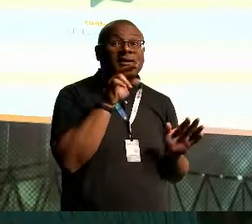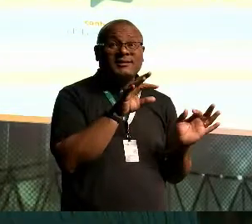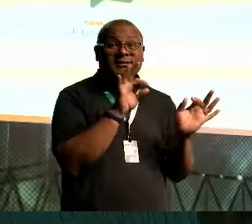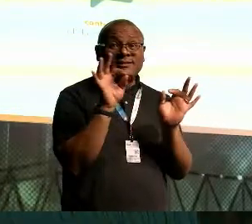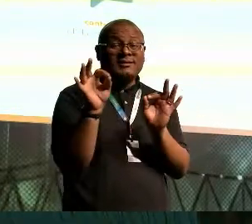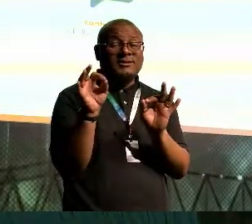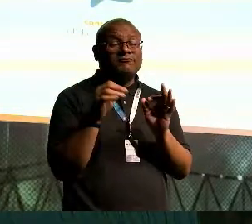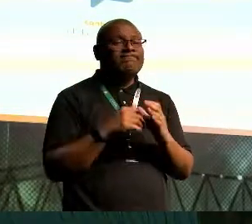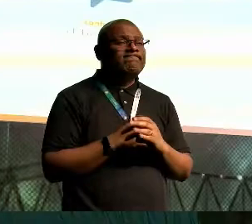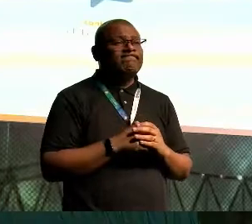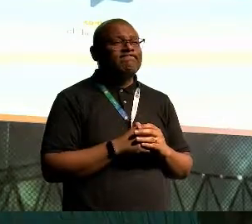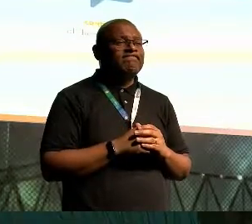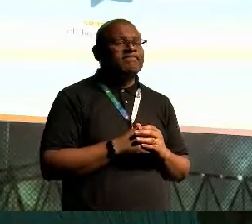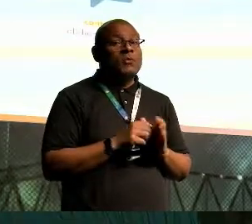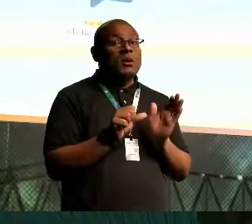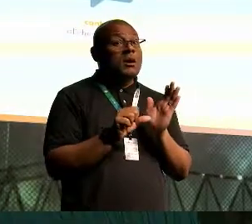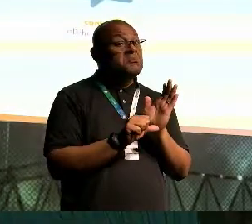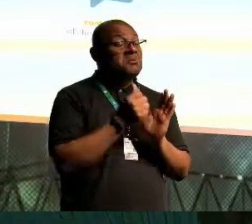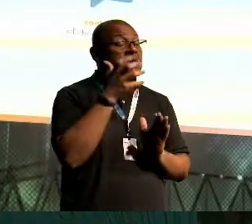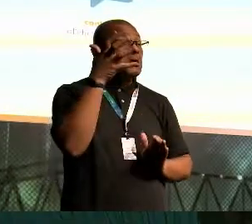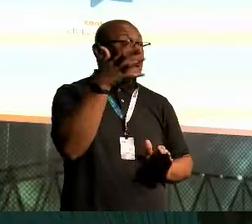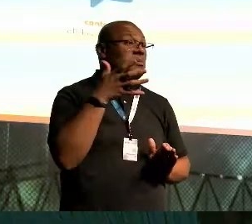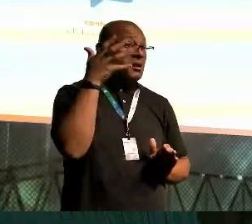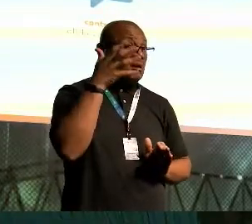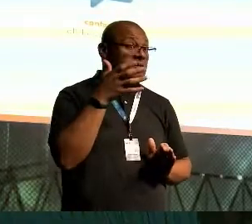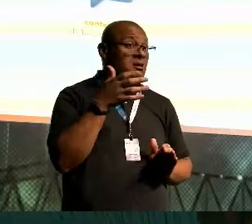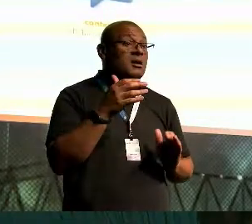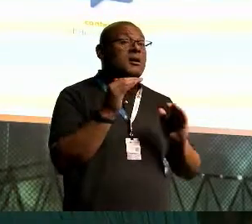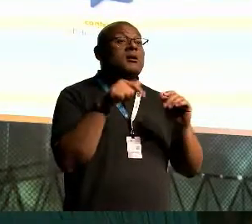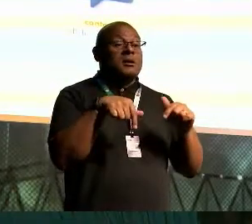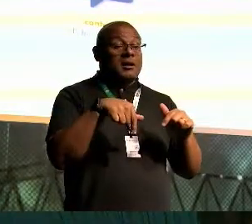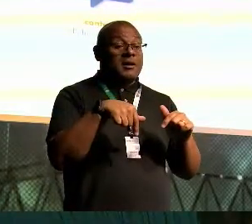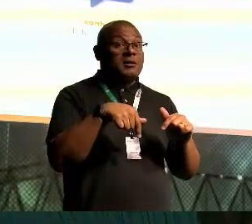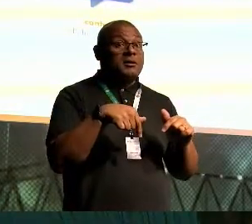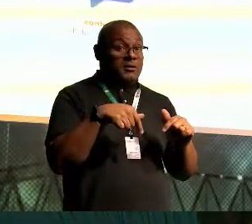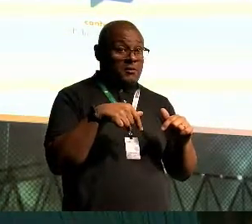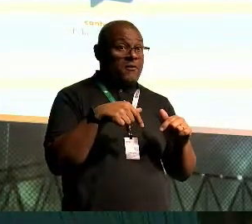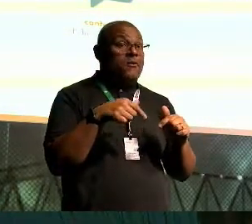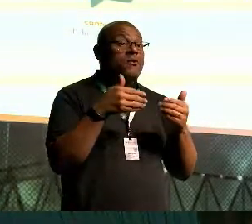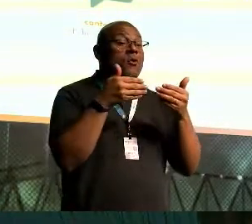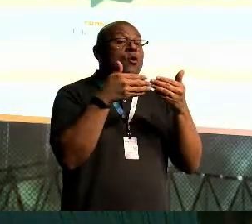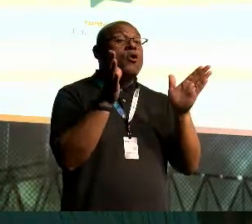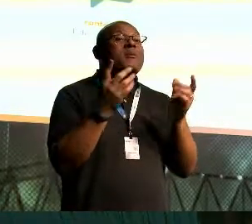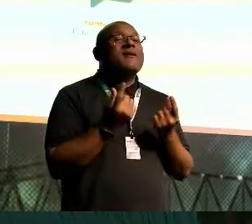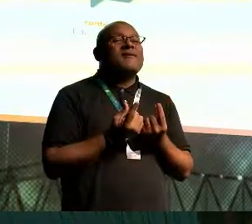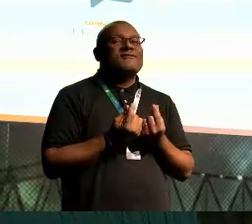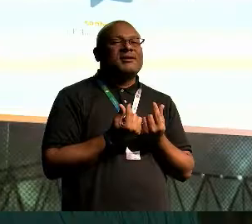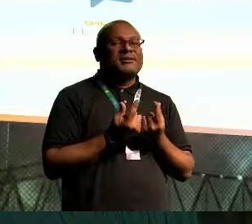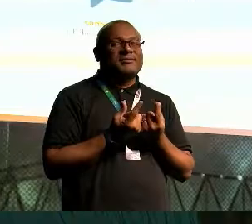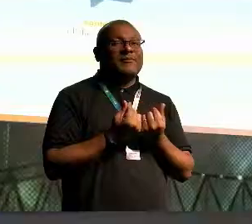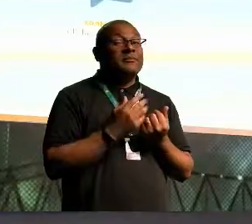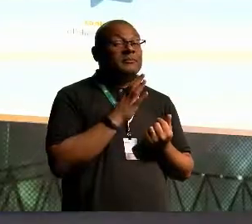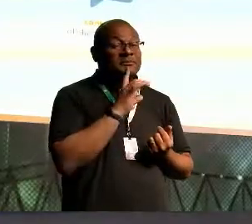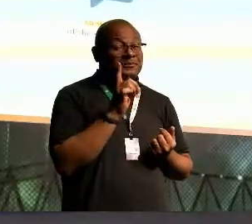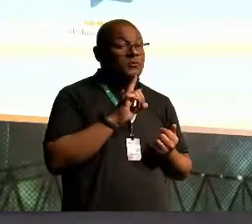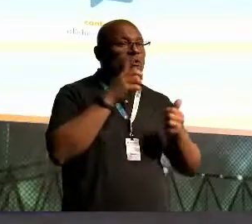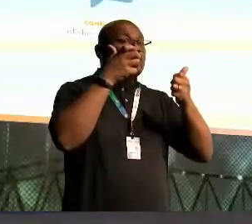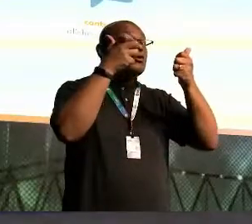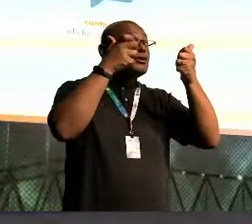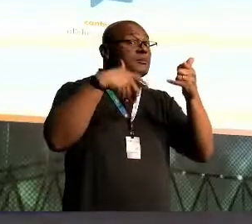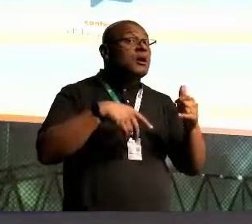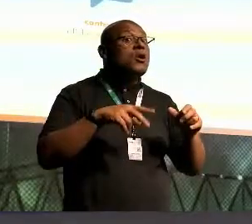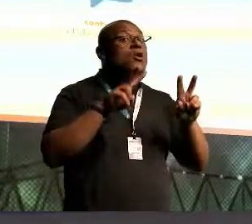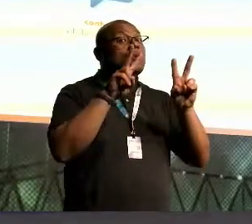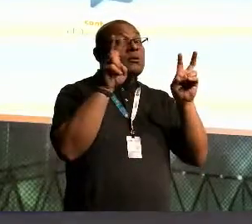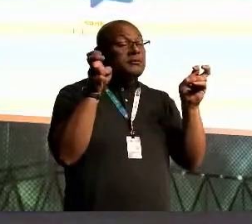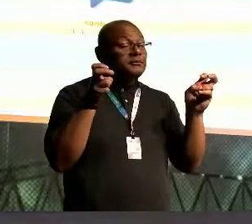vezes, essa é a primeira palestra de Open Finance aqui na Stadium, então tem um público que, às vezes, não é lá da trilha Open Finance, então vou colocar um pouquinho